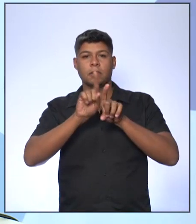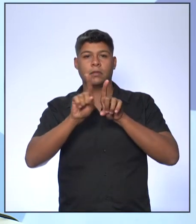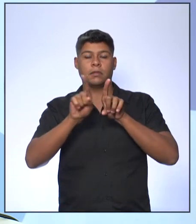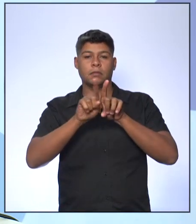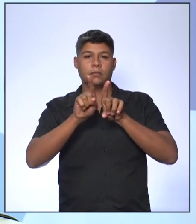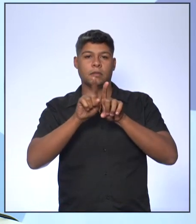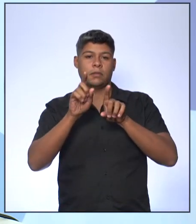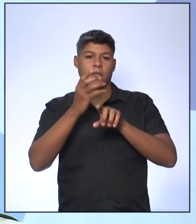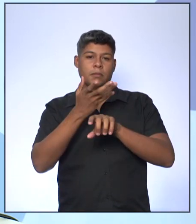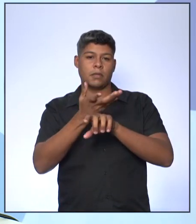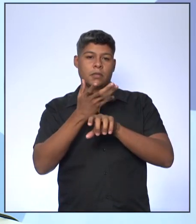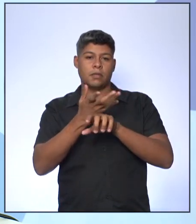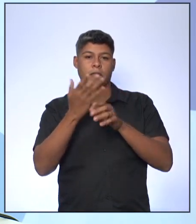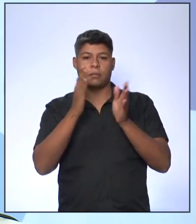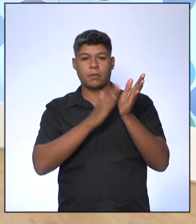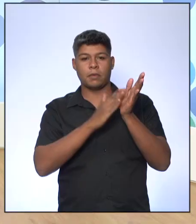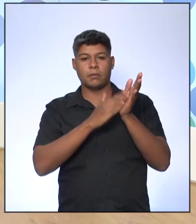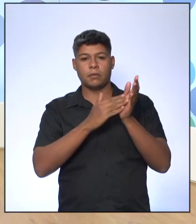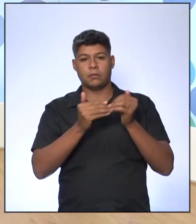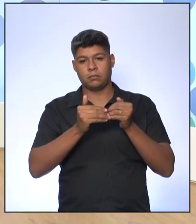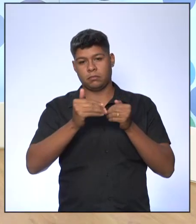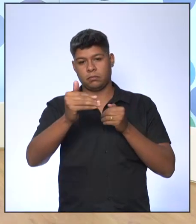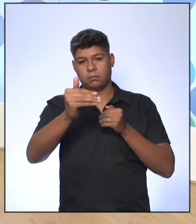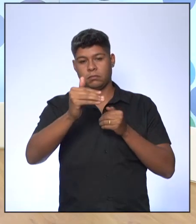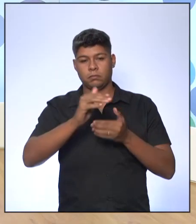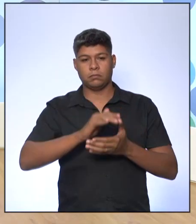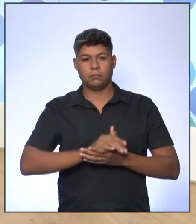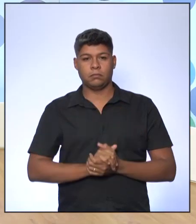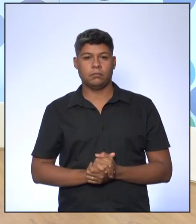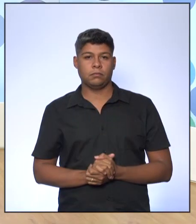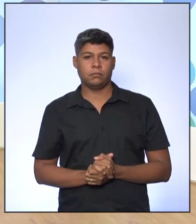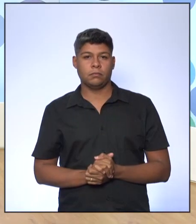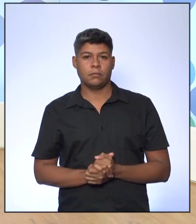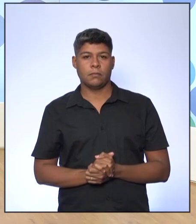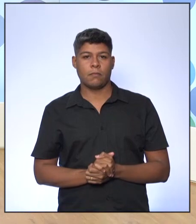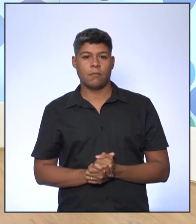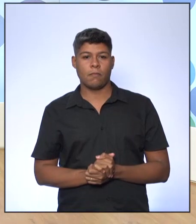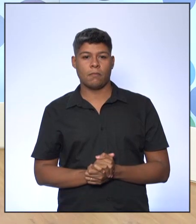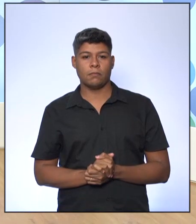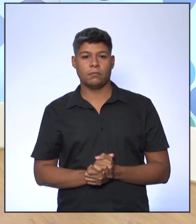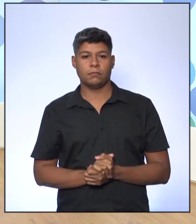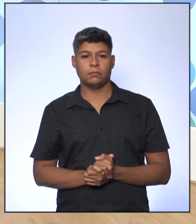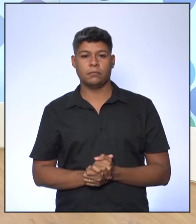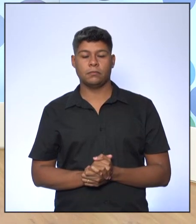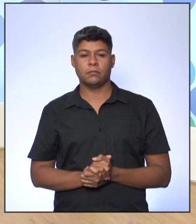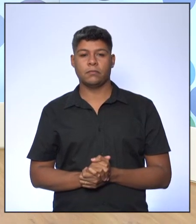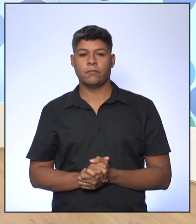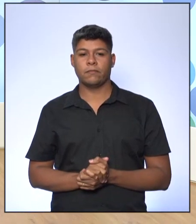currículo aqui. Parabéns, galera, e até uma próxima, hein? Tchau, tchau. Alô, pessoal. Tchau, tchau.